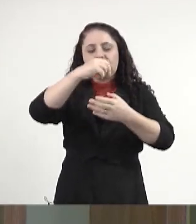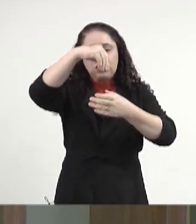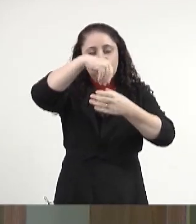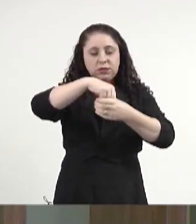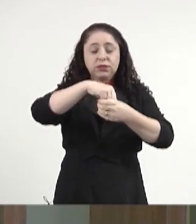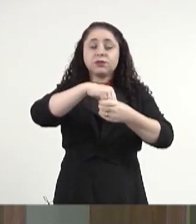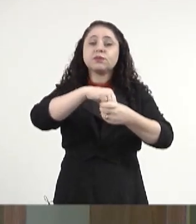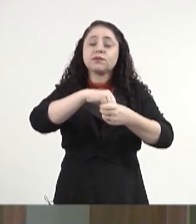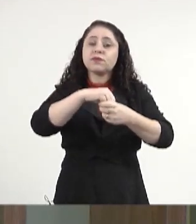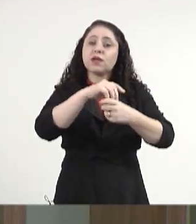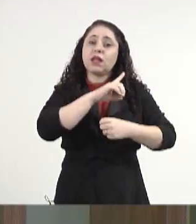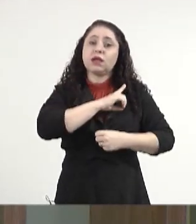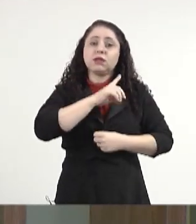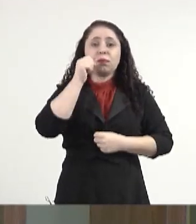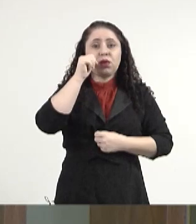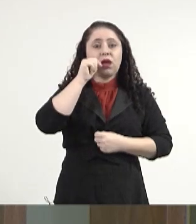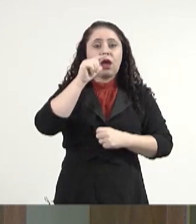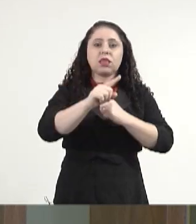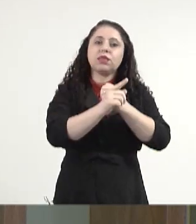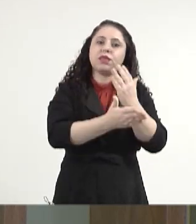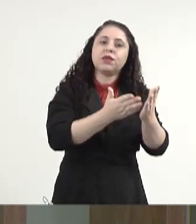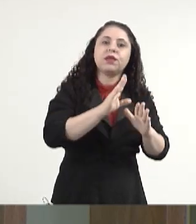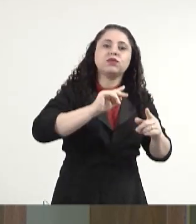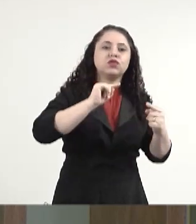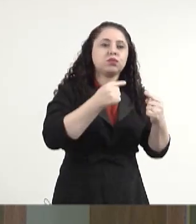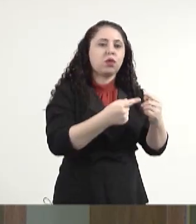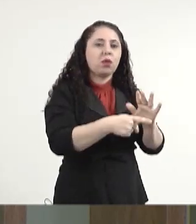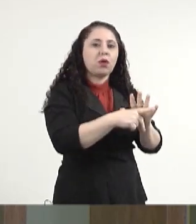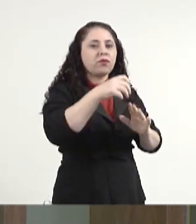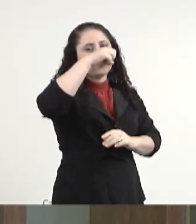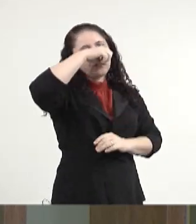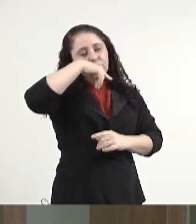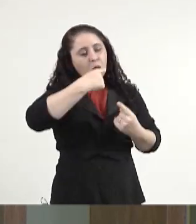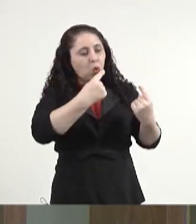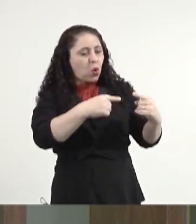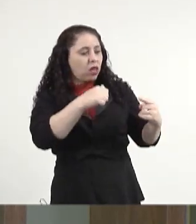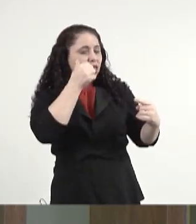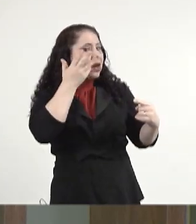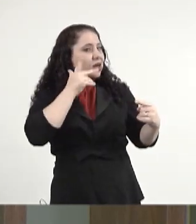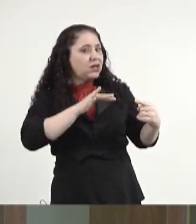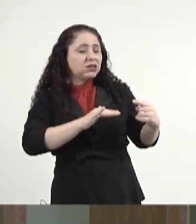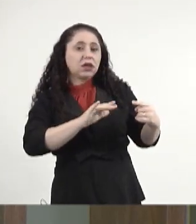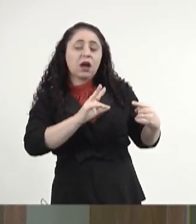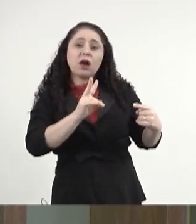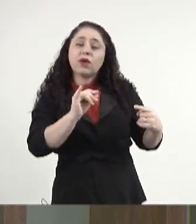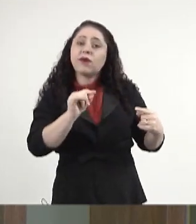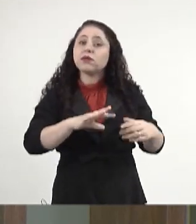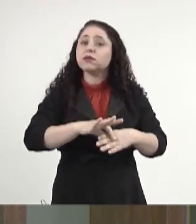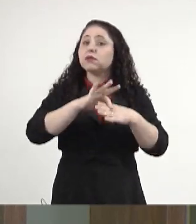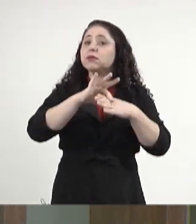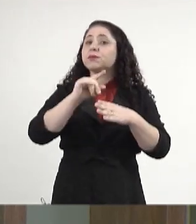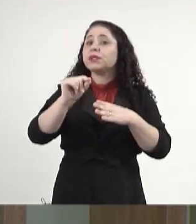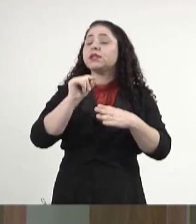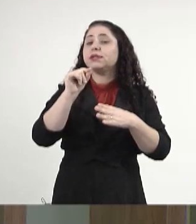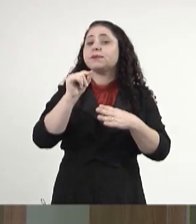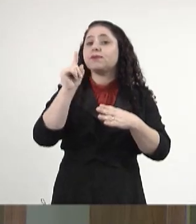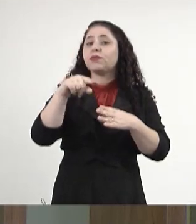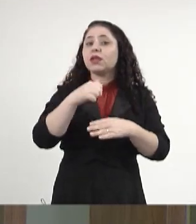da Delegacia de Atendimento à Mulher para atender casos específicos de violência contra a criança. Agora, vale destacar, Tiago, que